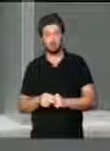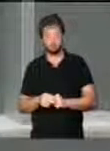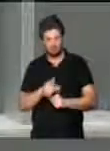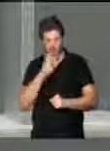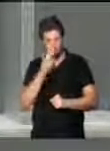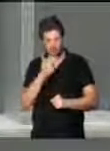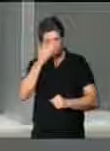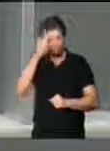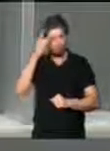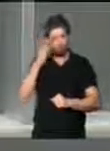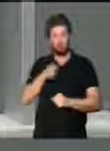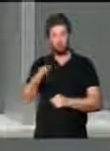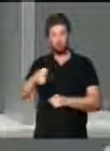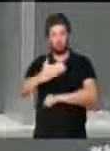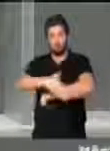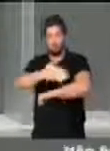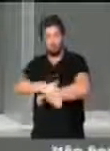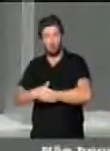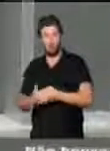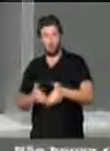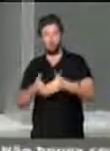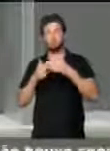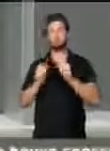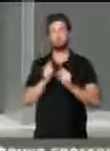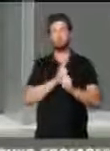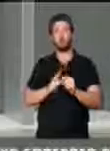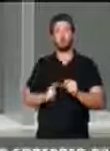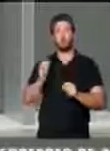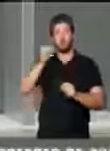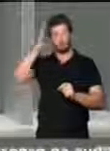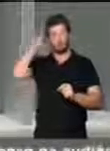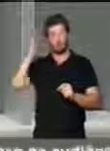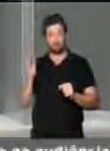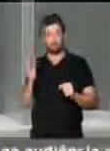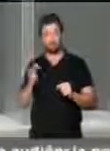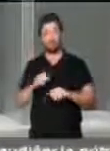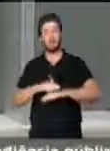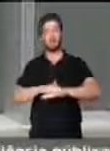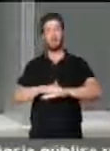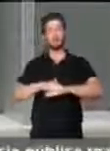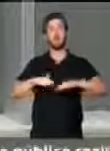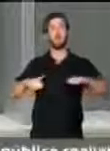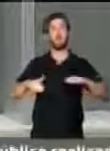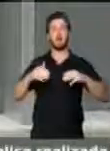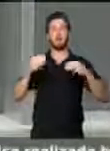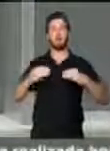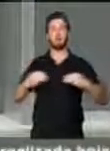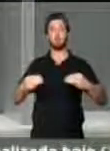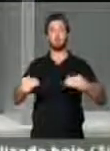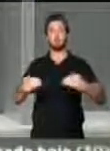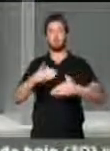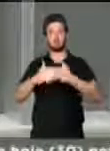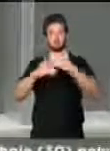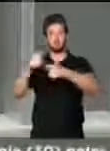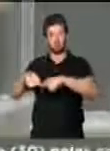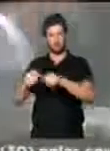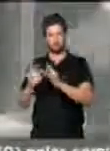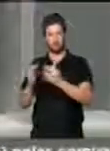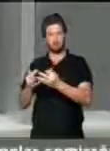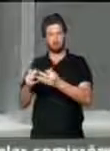Será os que foram às ruas queriam que o governo Temer acabasse com o Ministério do Desenvolvimento